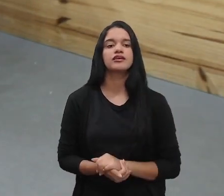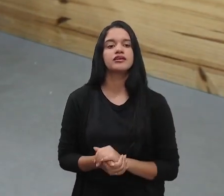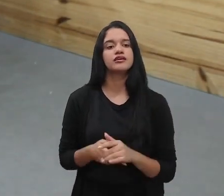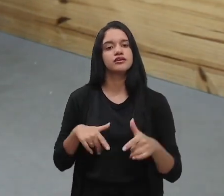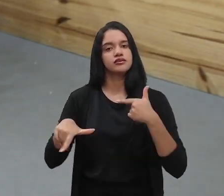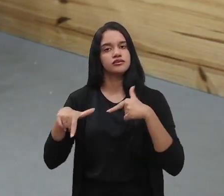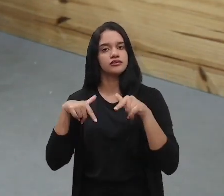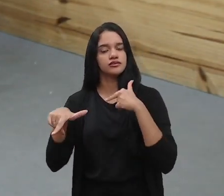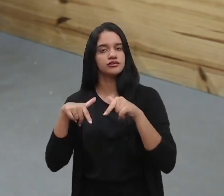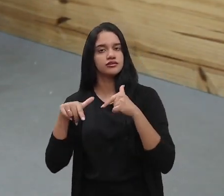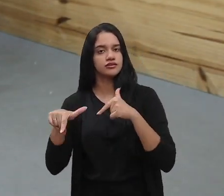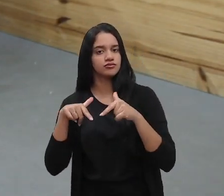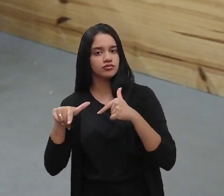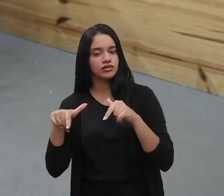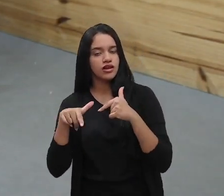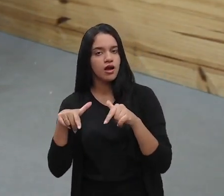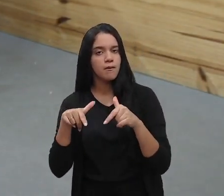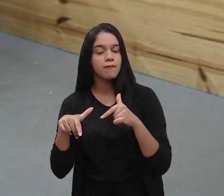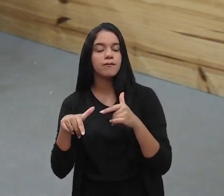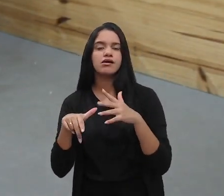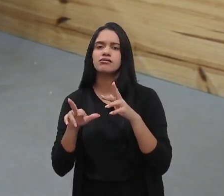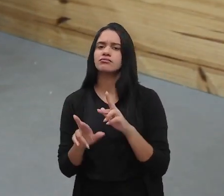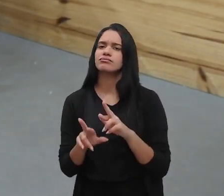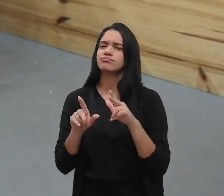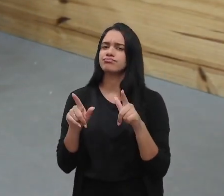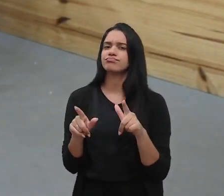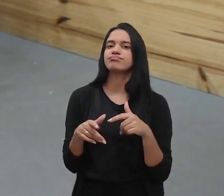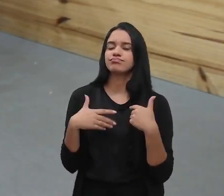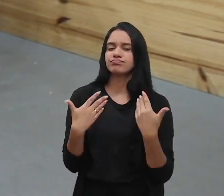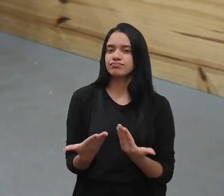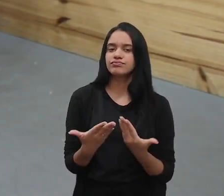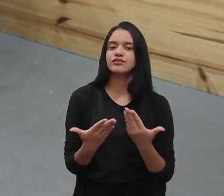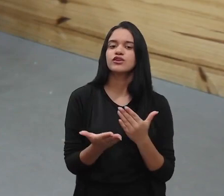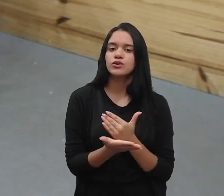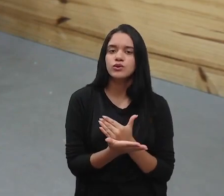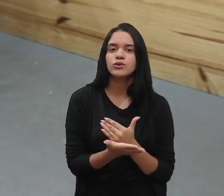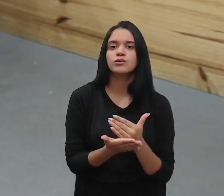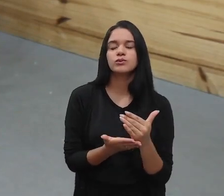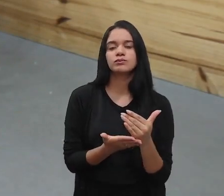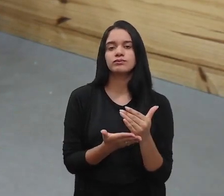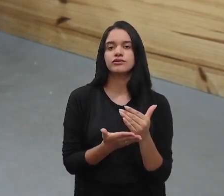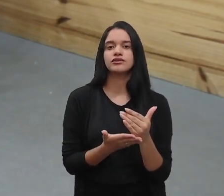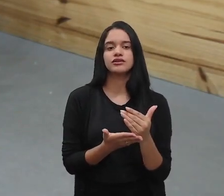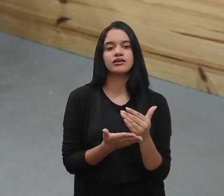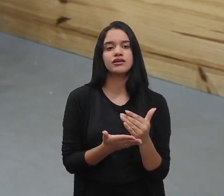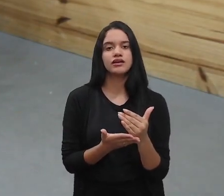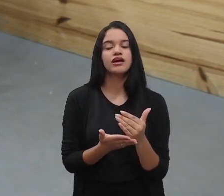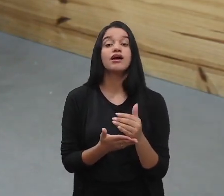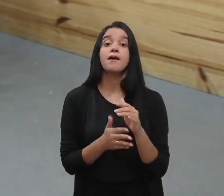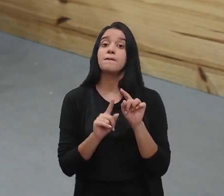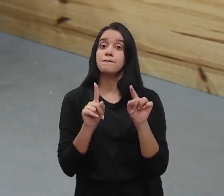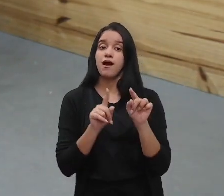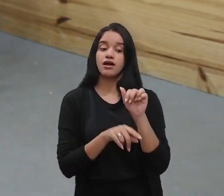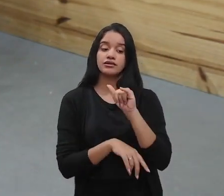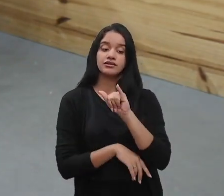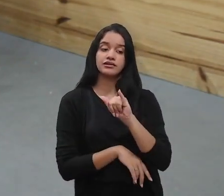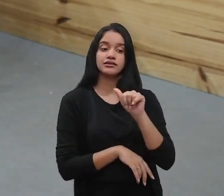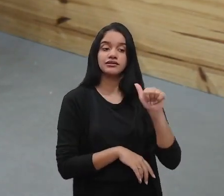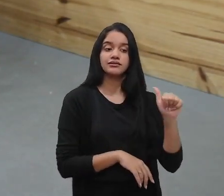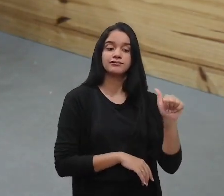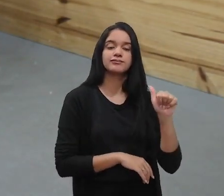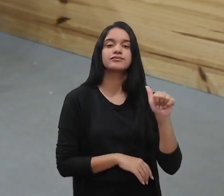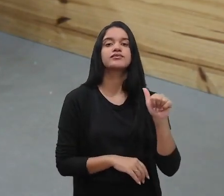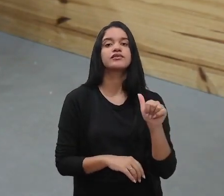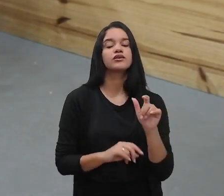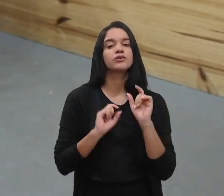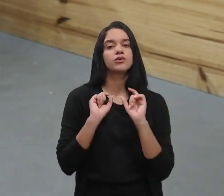trabalho uma coisa, num ambiente de bar outra. Então, a gente tem que começar. Mas a inteligência artificial, desculpa, ela